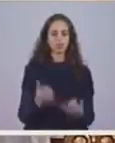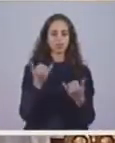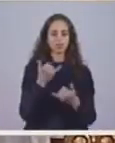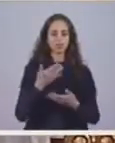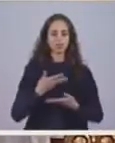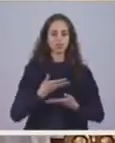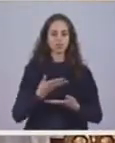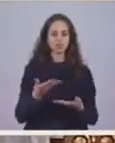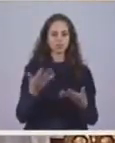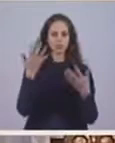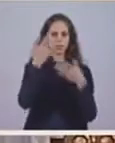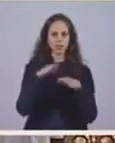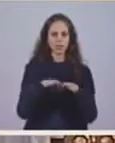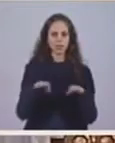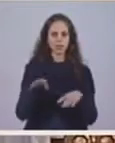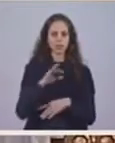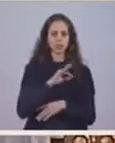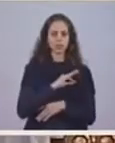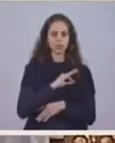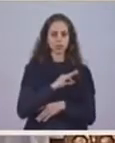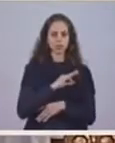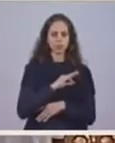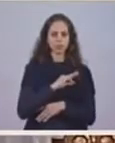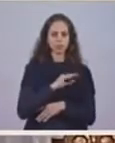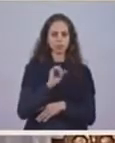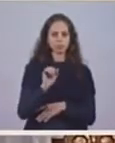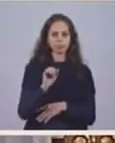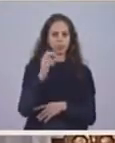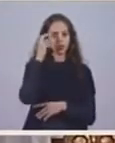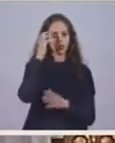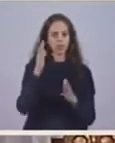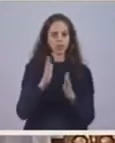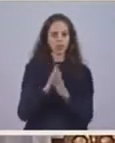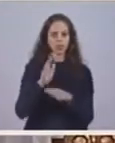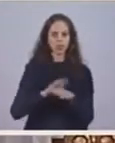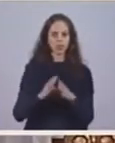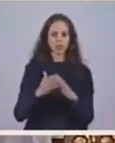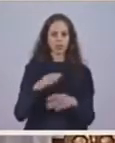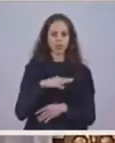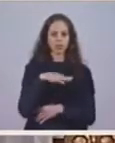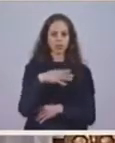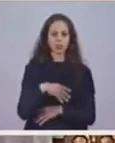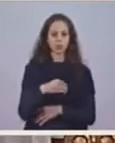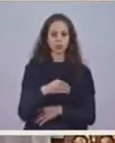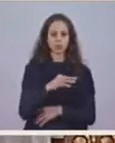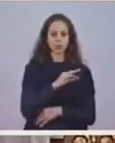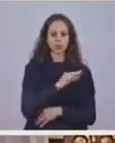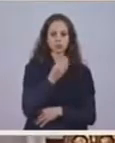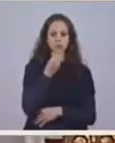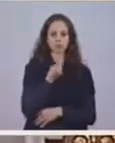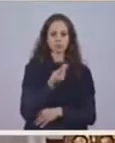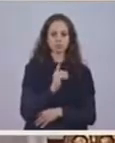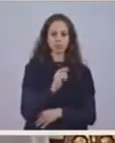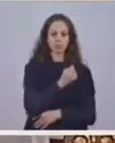Felizes os convidados para a ceia do Senhor. Eis o Cordeiro de Deus que tira o pecado do mundo. Senhor, eu não